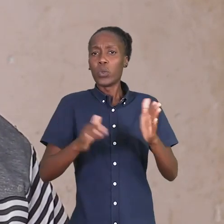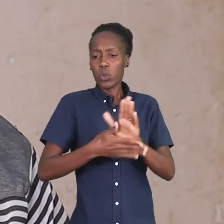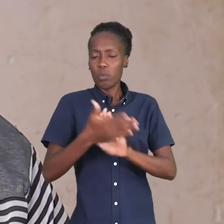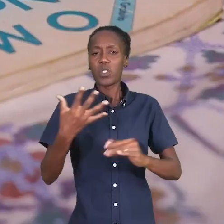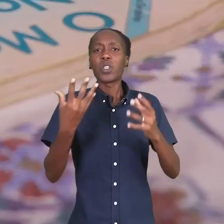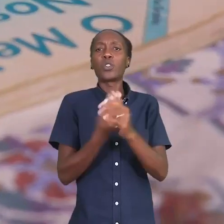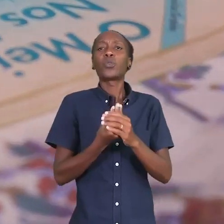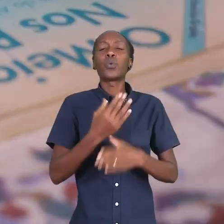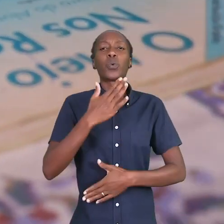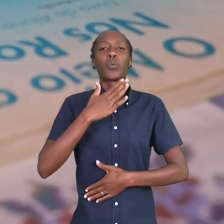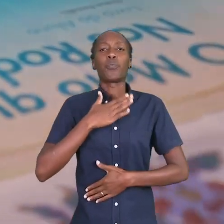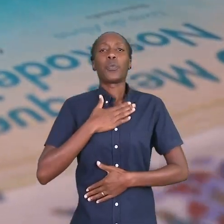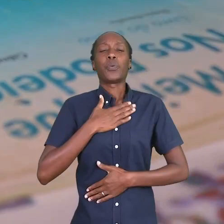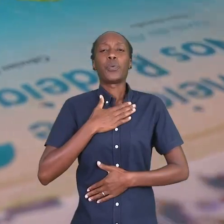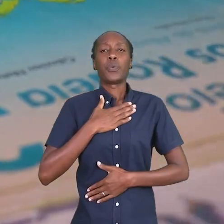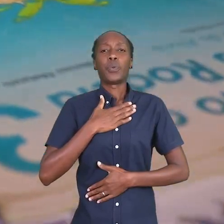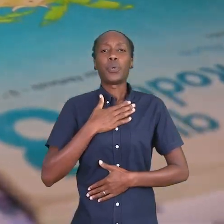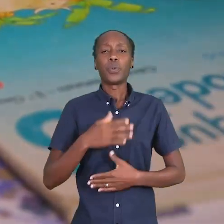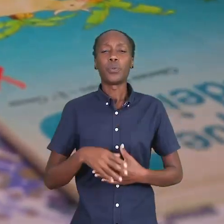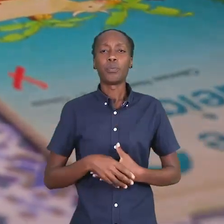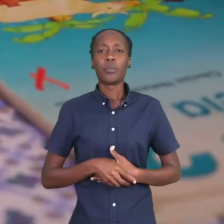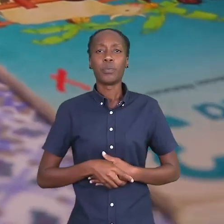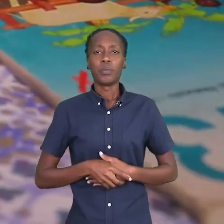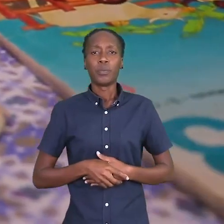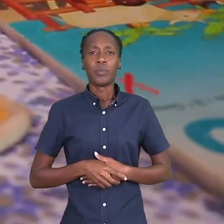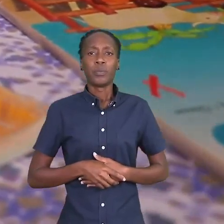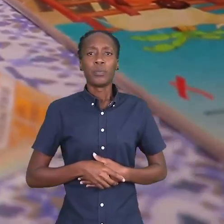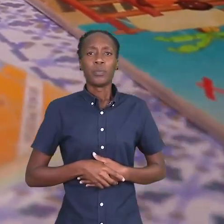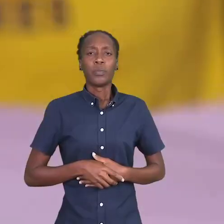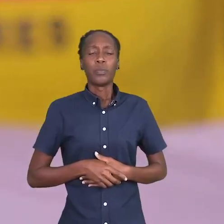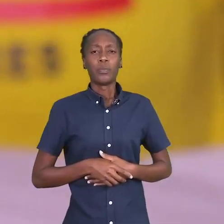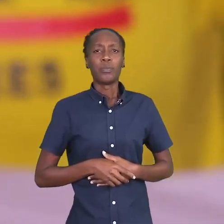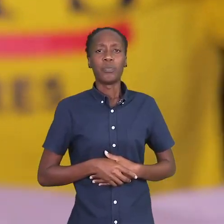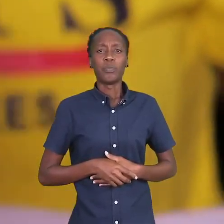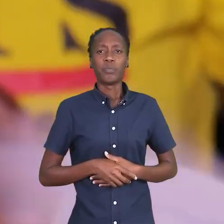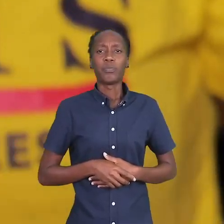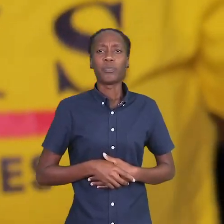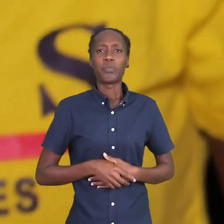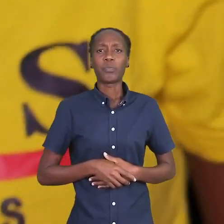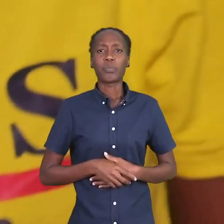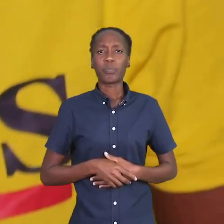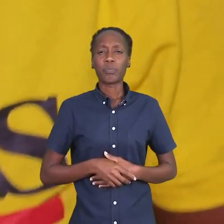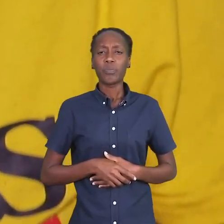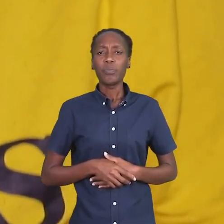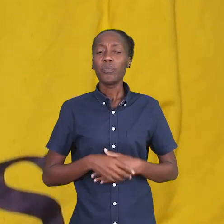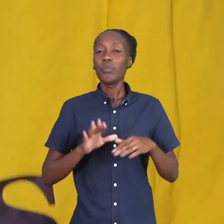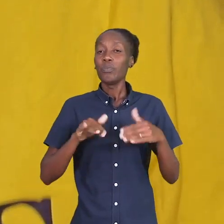vai recomeçar comigo.